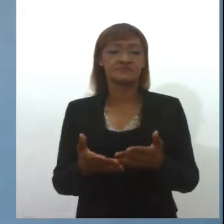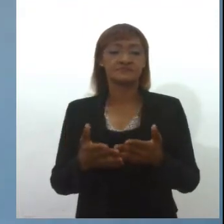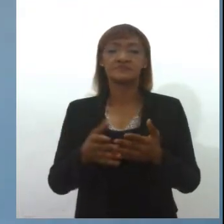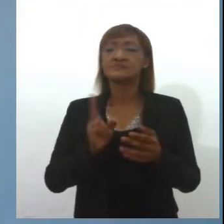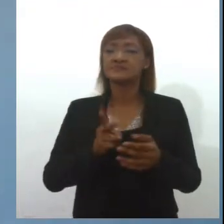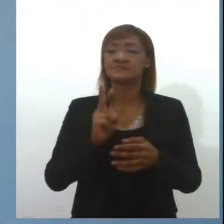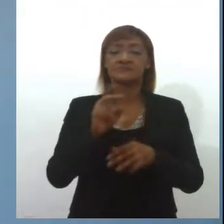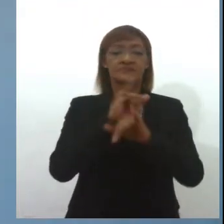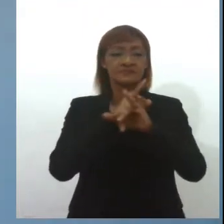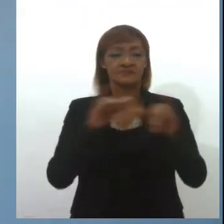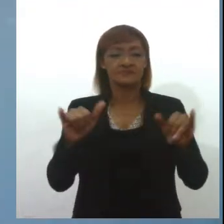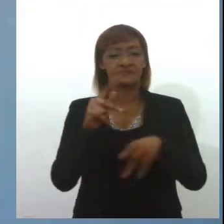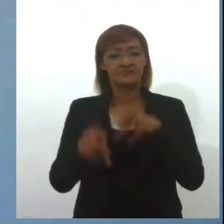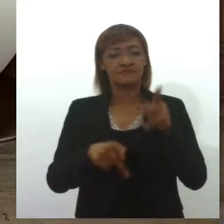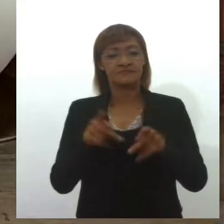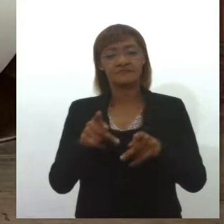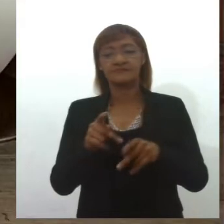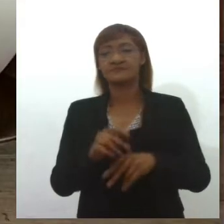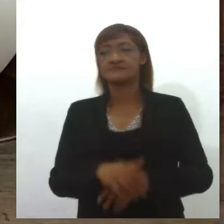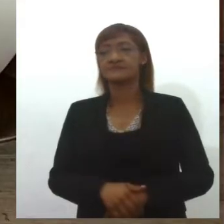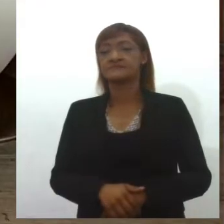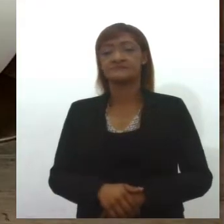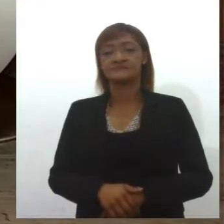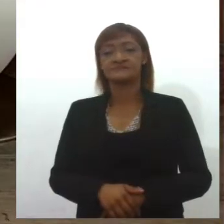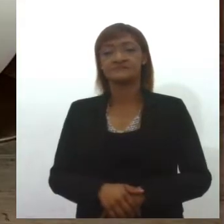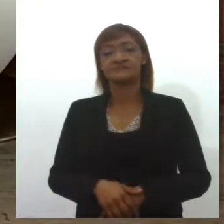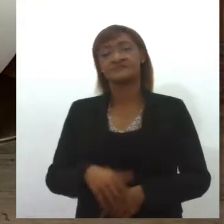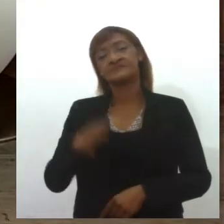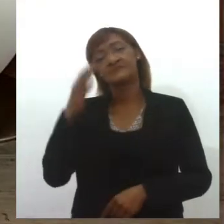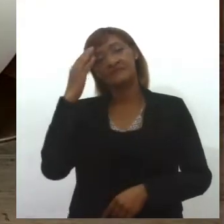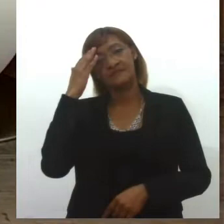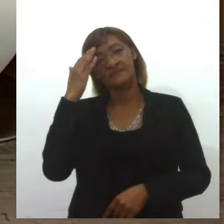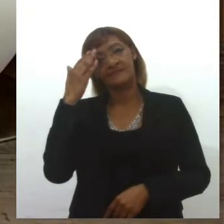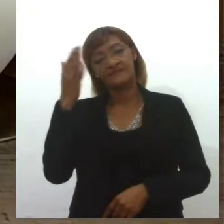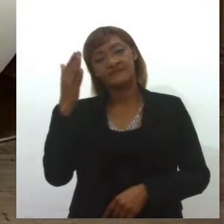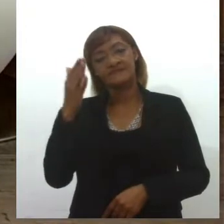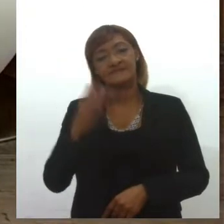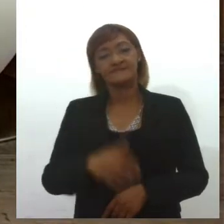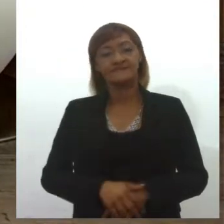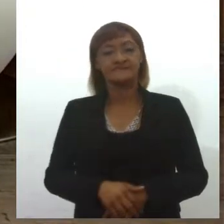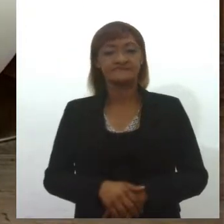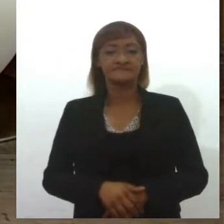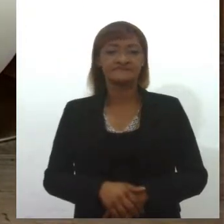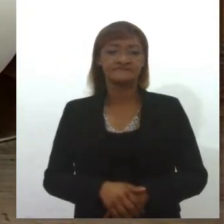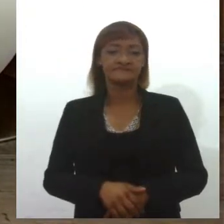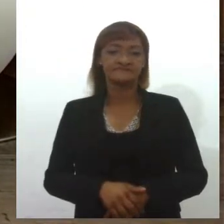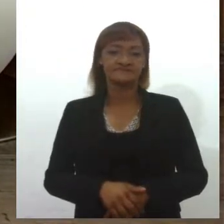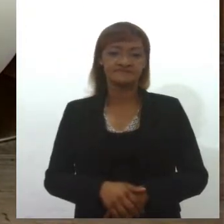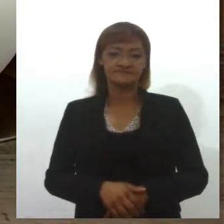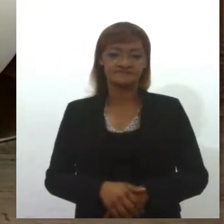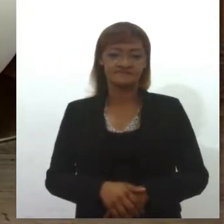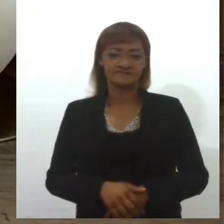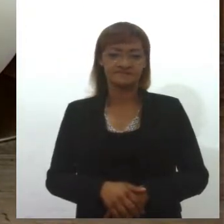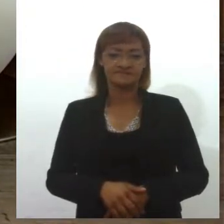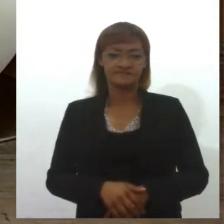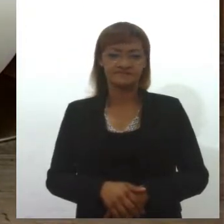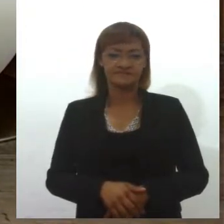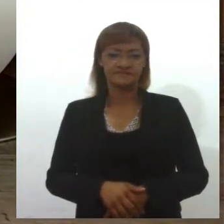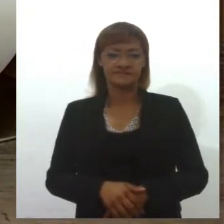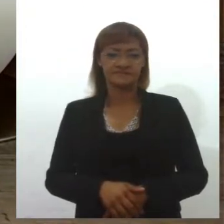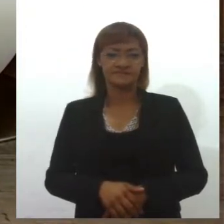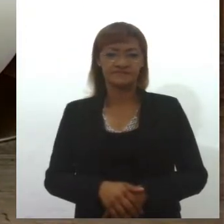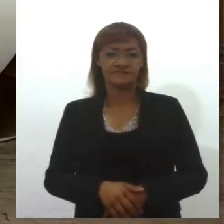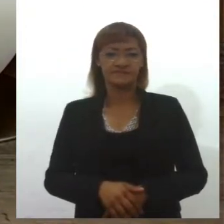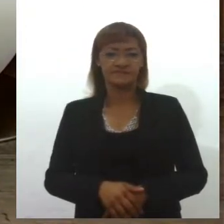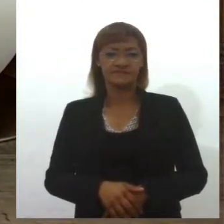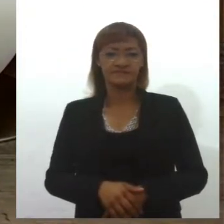para a população. Obrigada mais uma vez, e aí o professor faz um chamamento importante, que é o aprender.